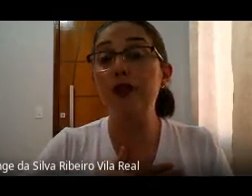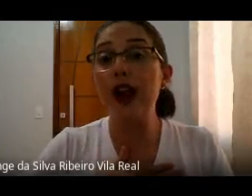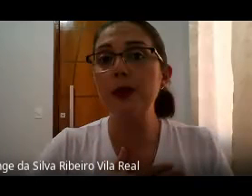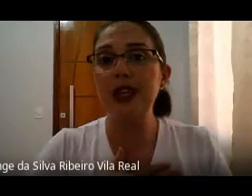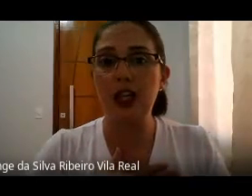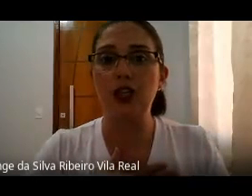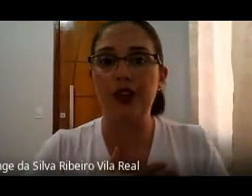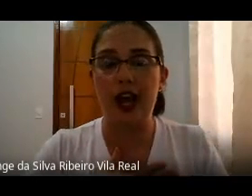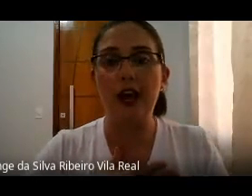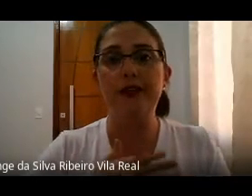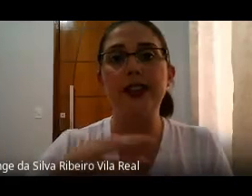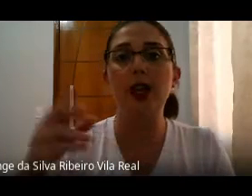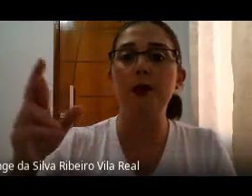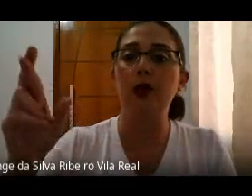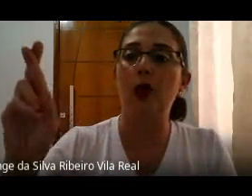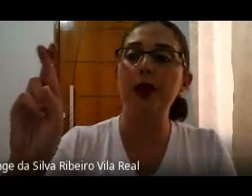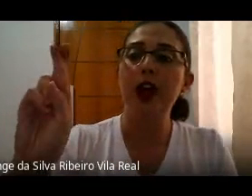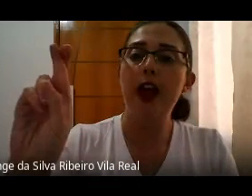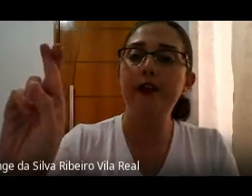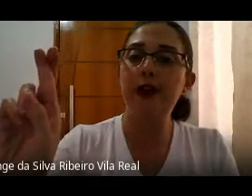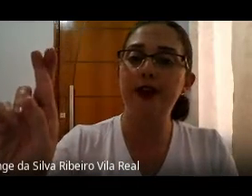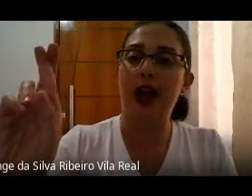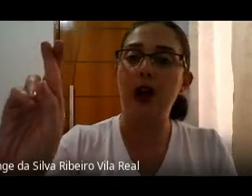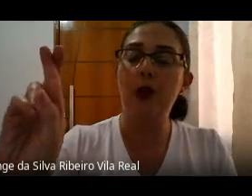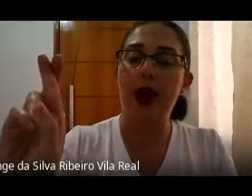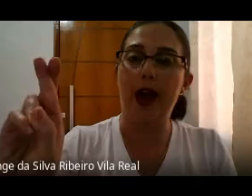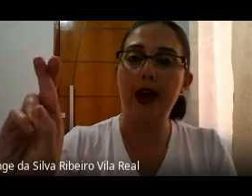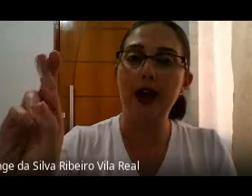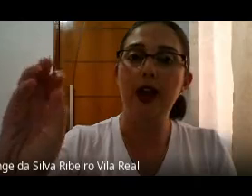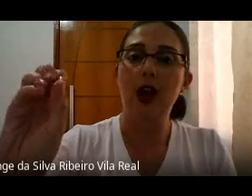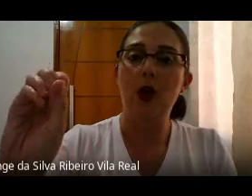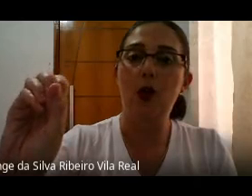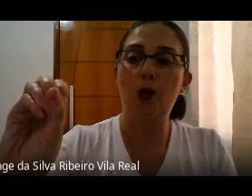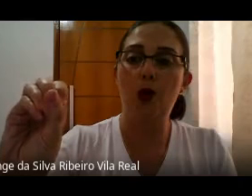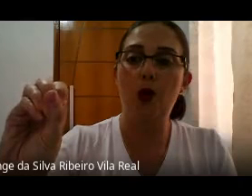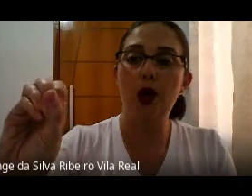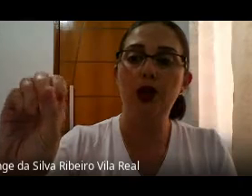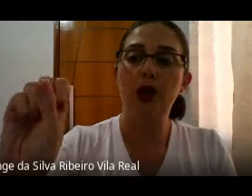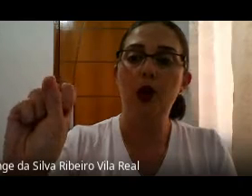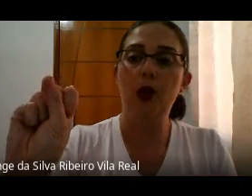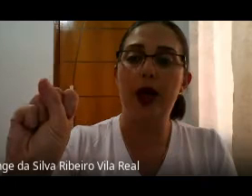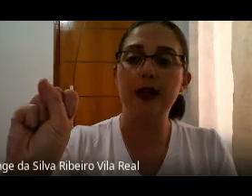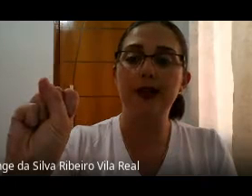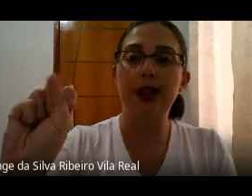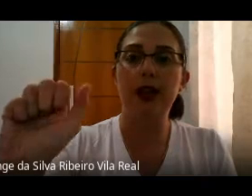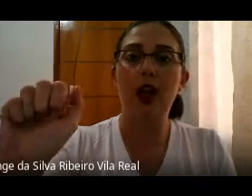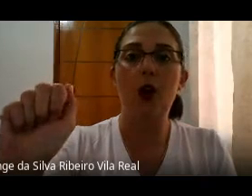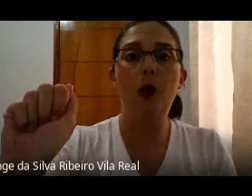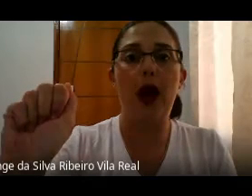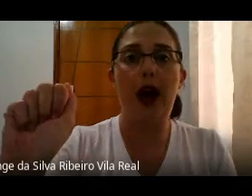se eu tiver que me identificar, fazer o meu nome, eu vou usar o R, o O, o